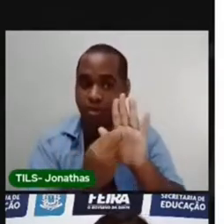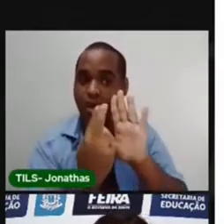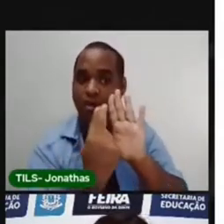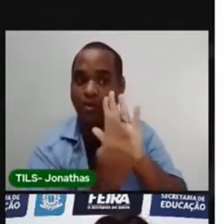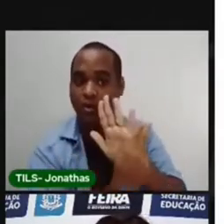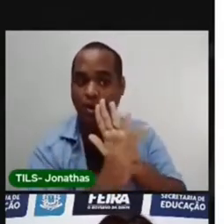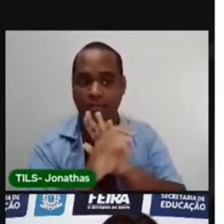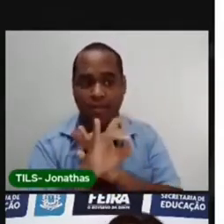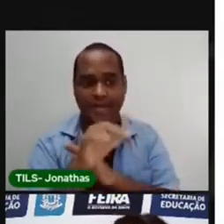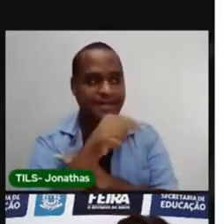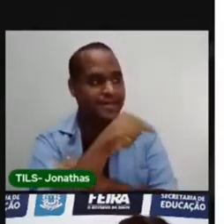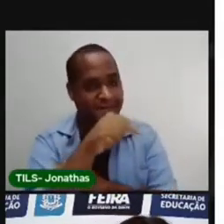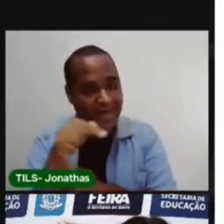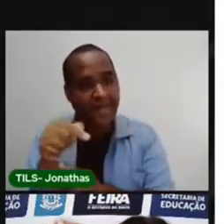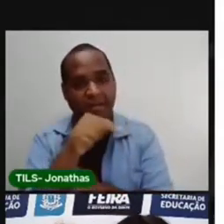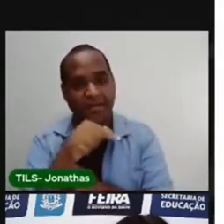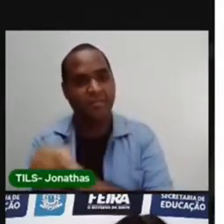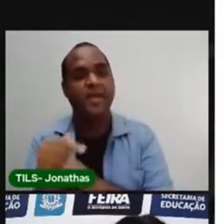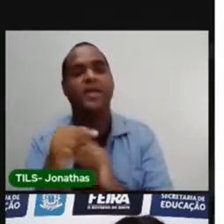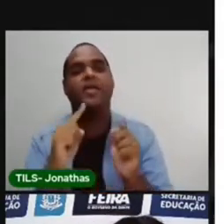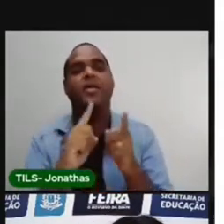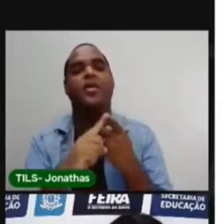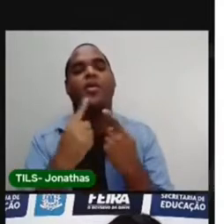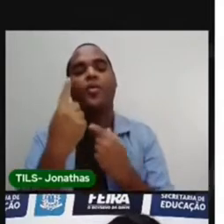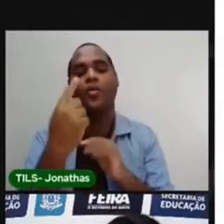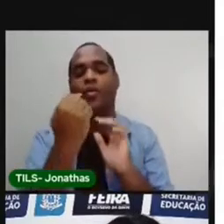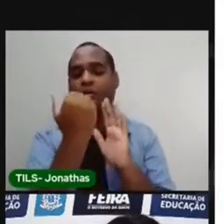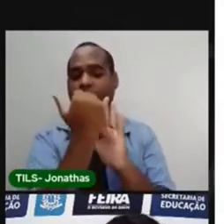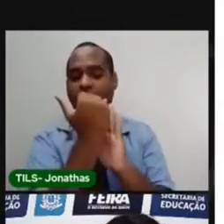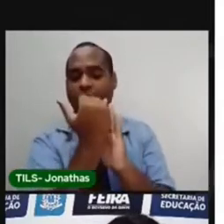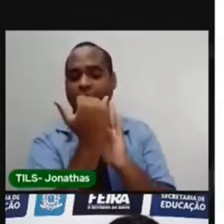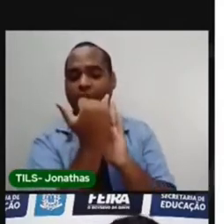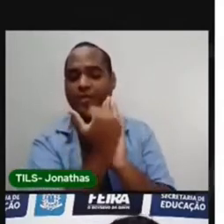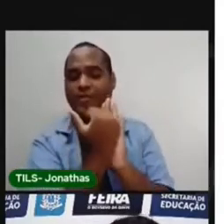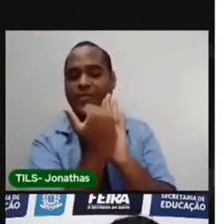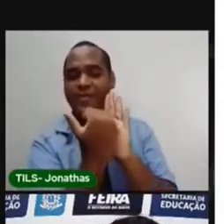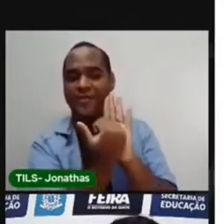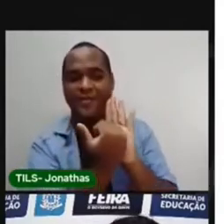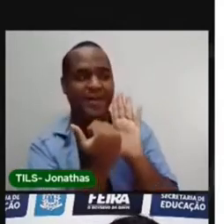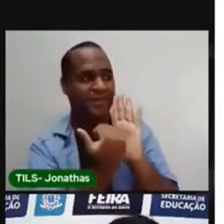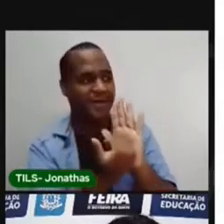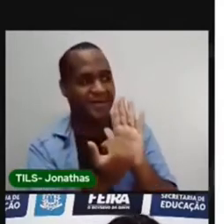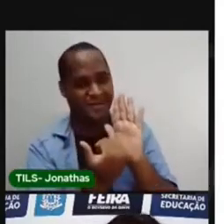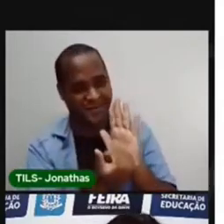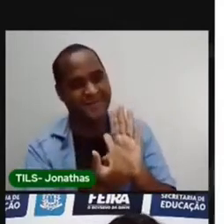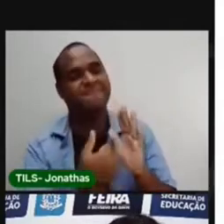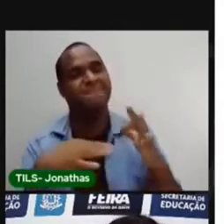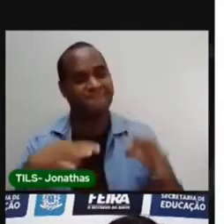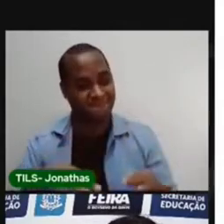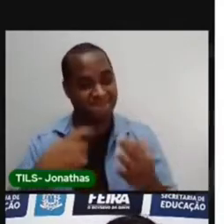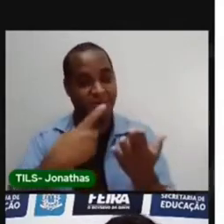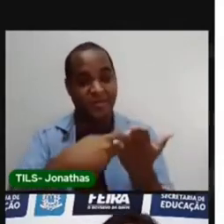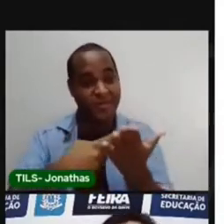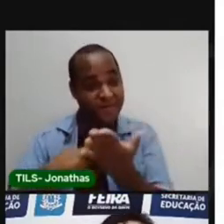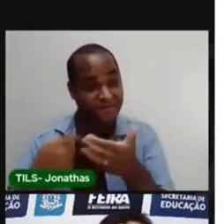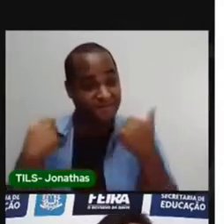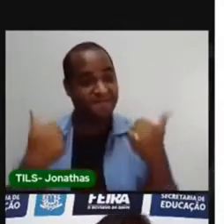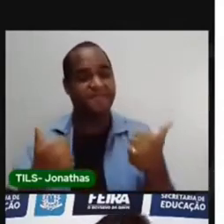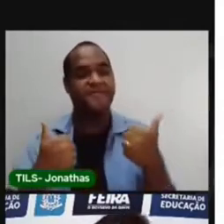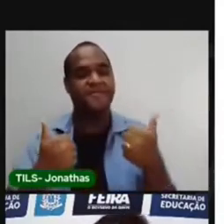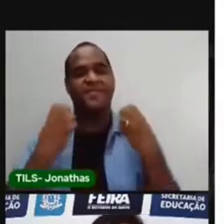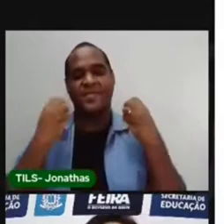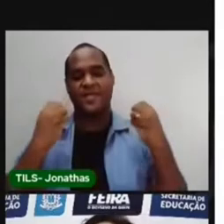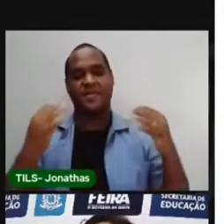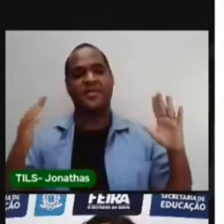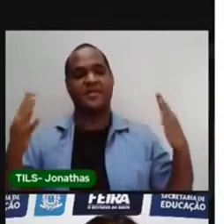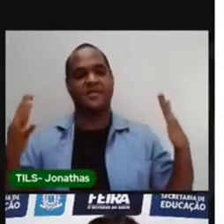do dia da semana um embaixo do outro. Combinado?